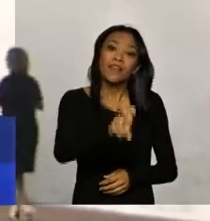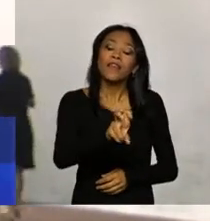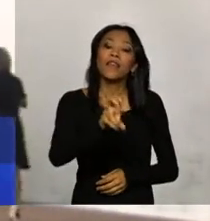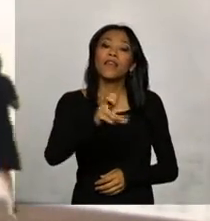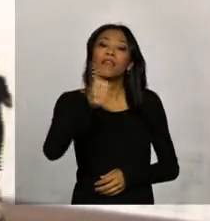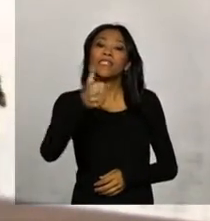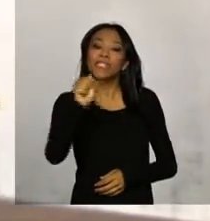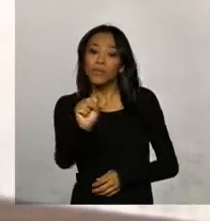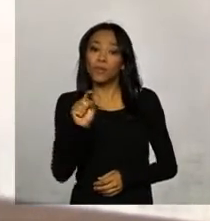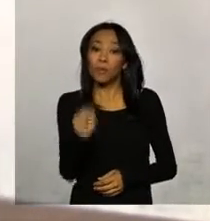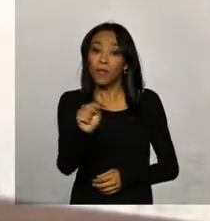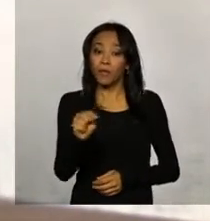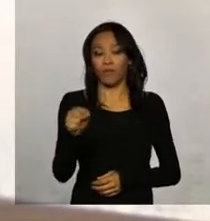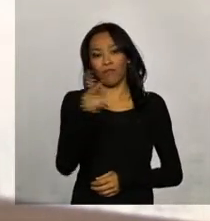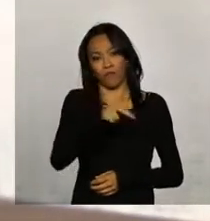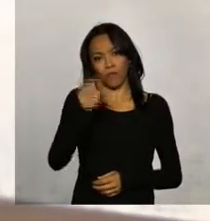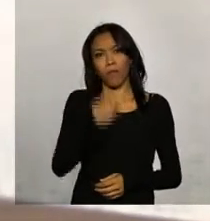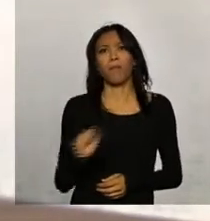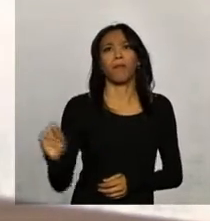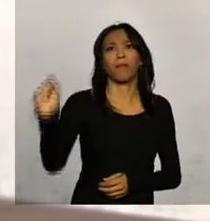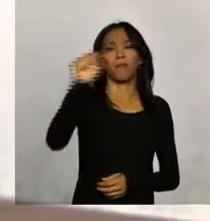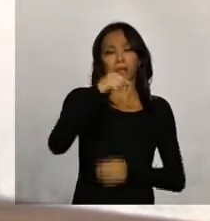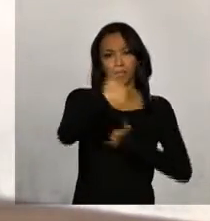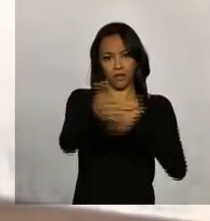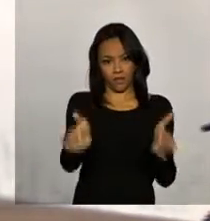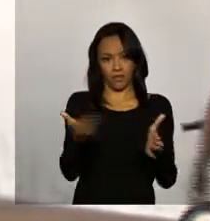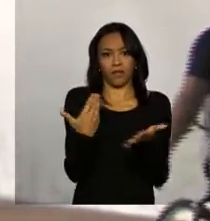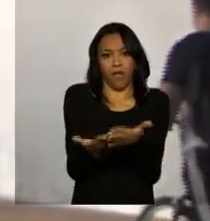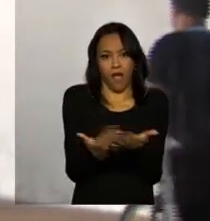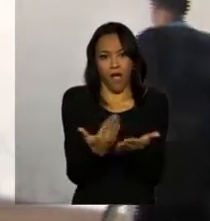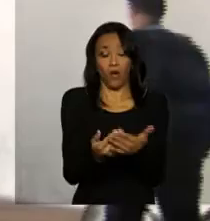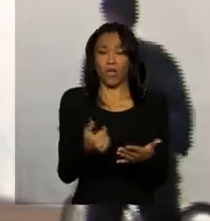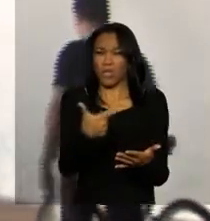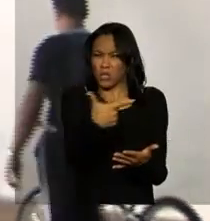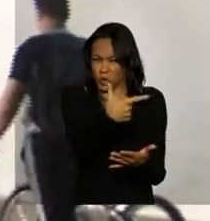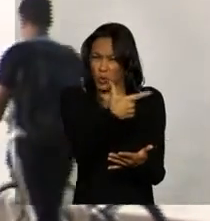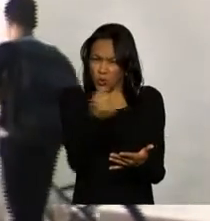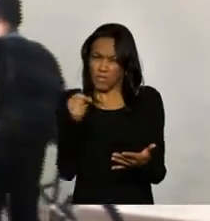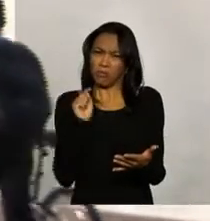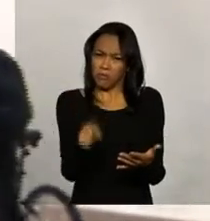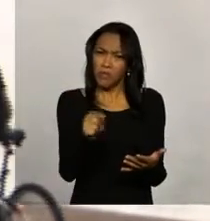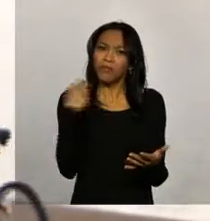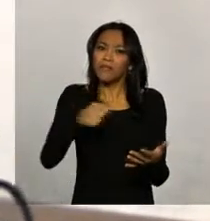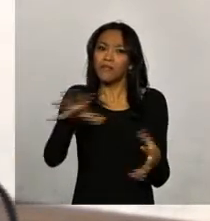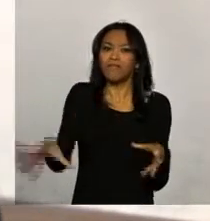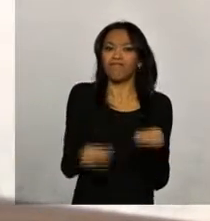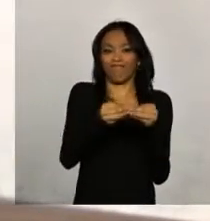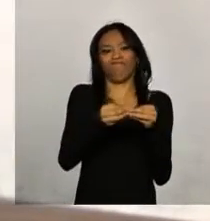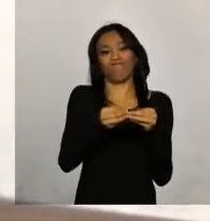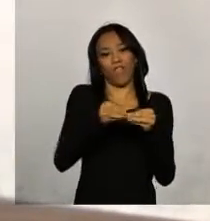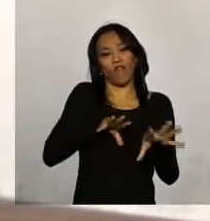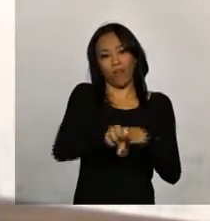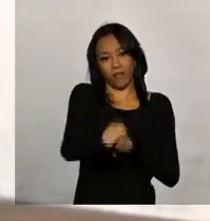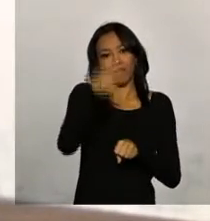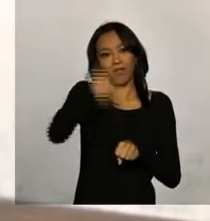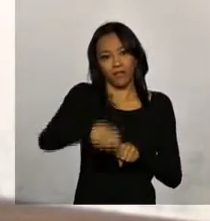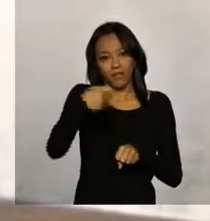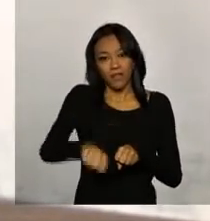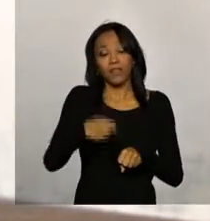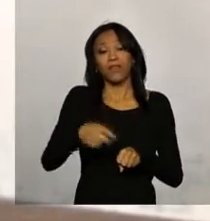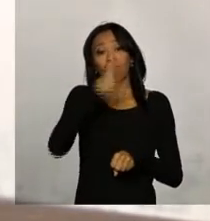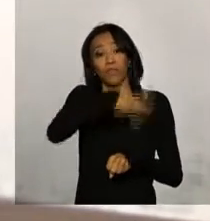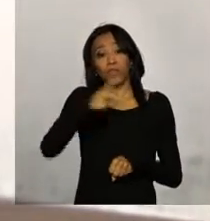em sala de aula parte desses professores por volta de 200 mil precisa complementar a formação são professores que lecionam